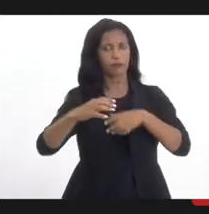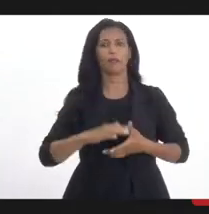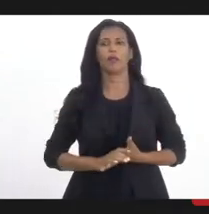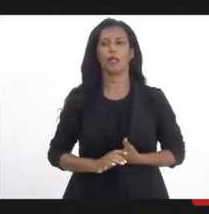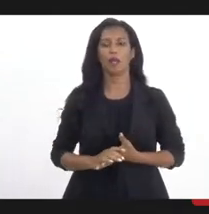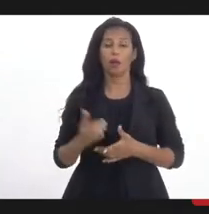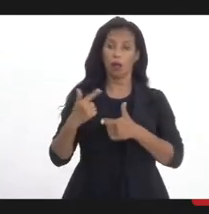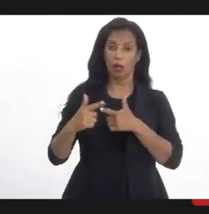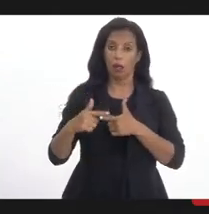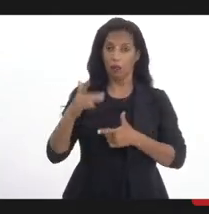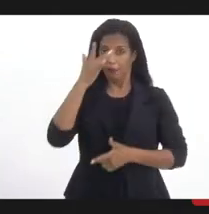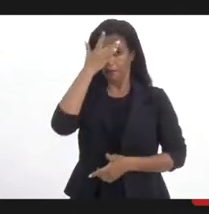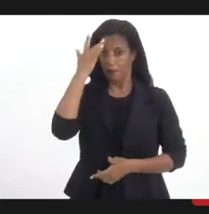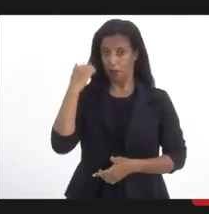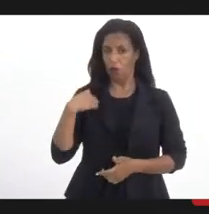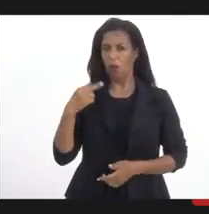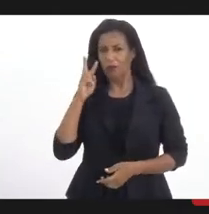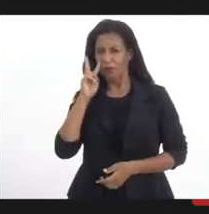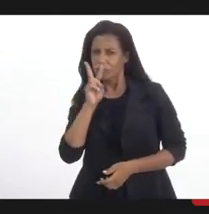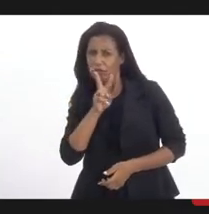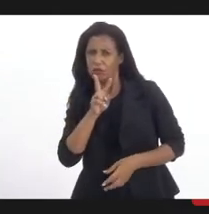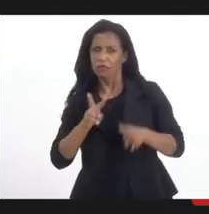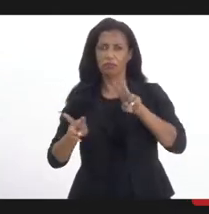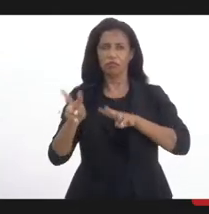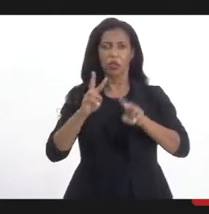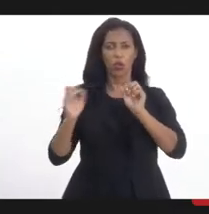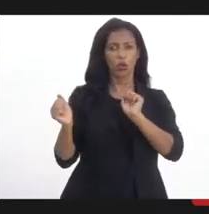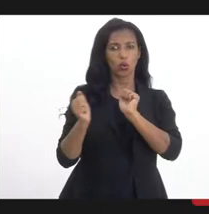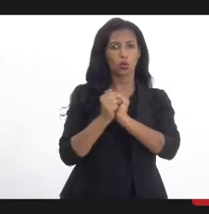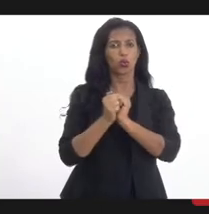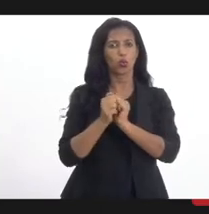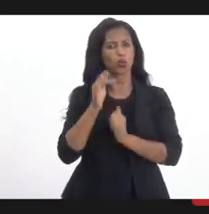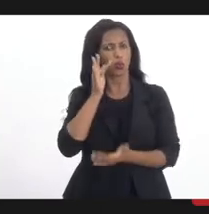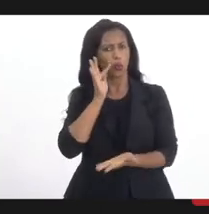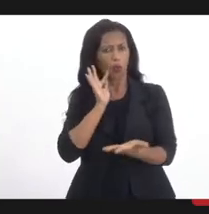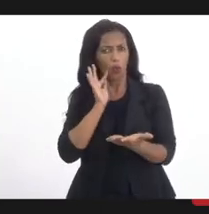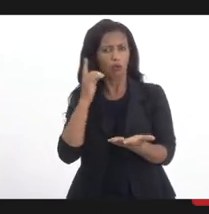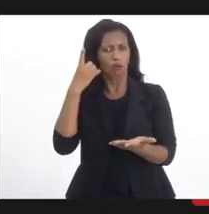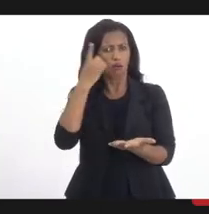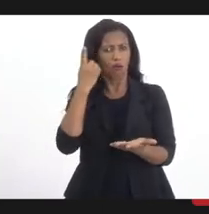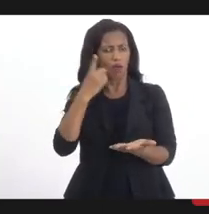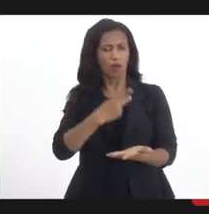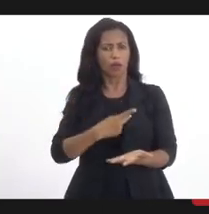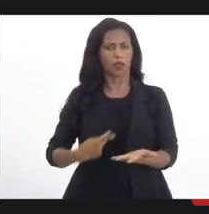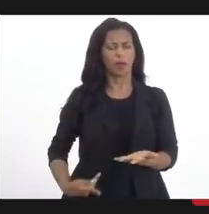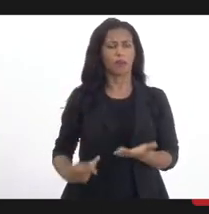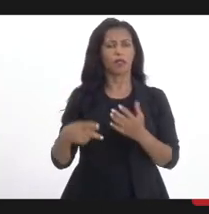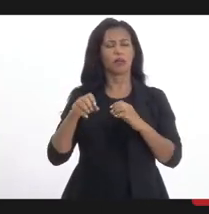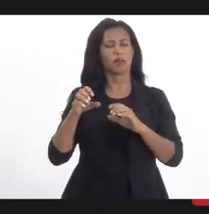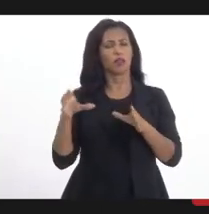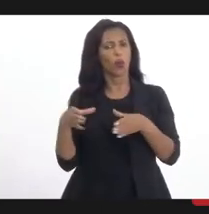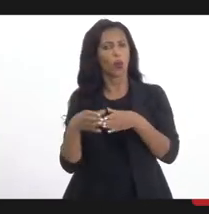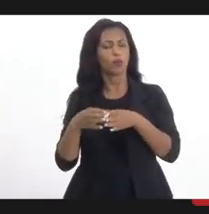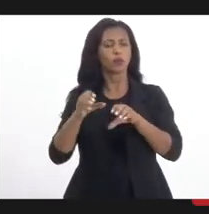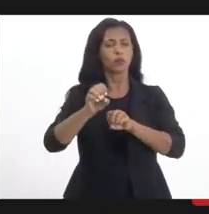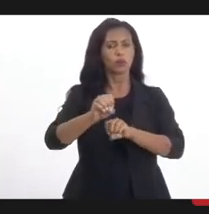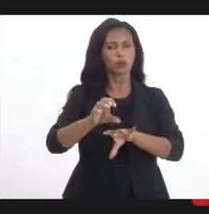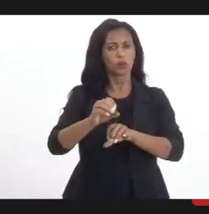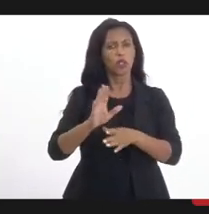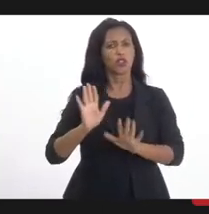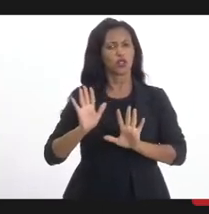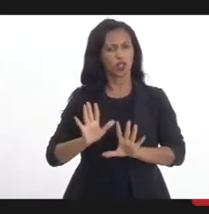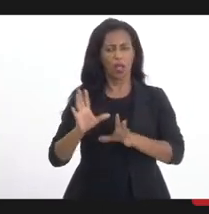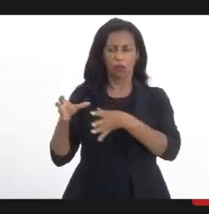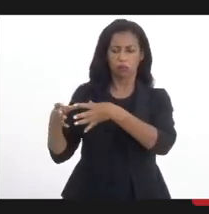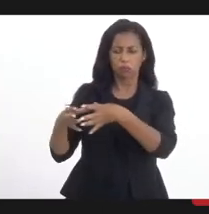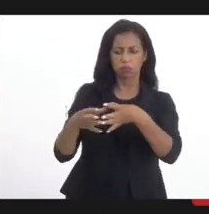circunstâncias pessoais, mas atento à audiência, ao lado do deputado Flávio Serafini, que preside a Comissão de Educação, já que ambas as comissões,